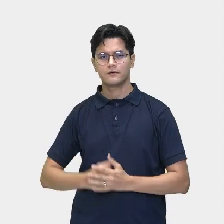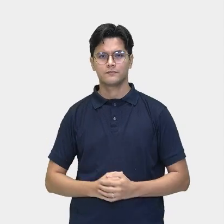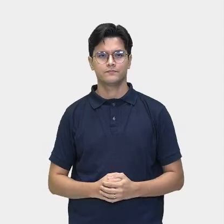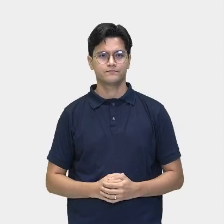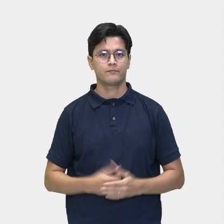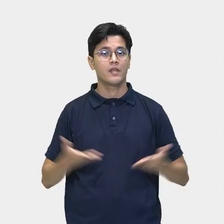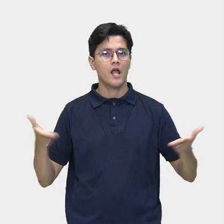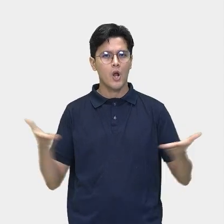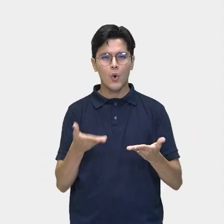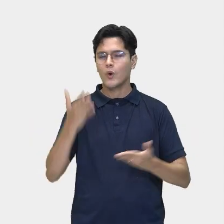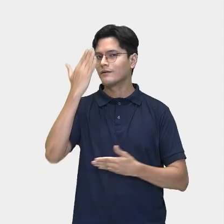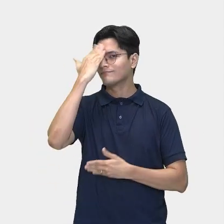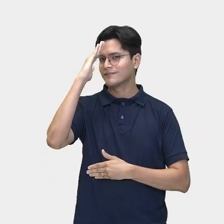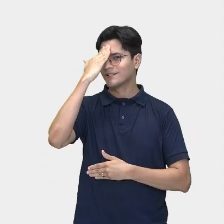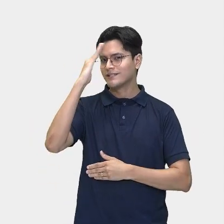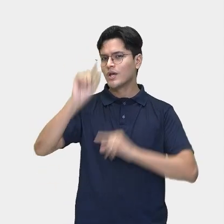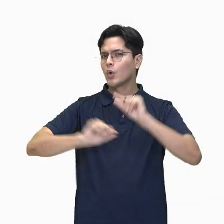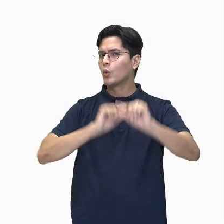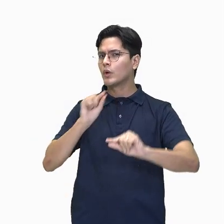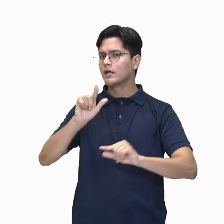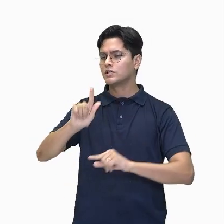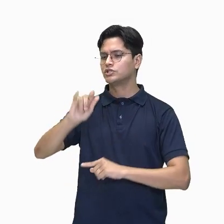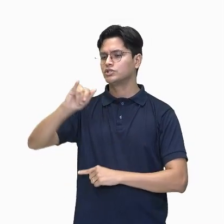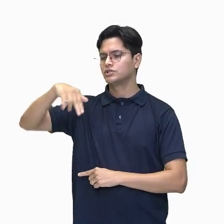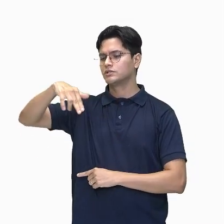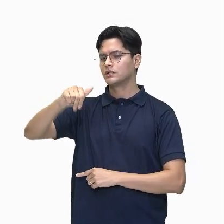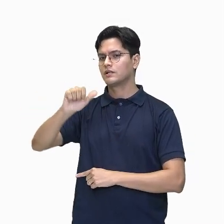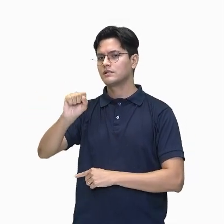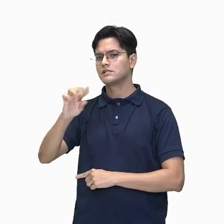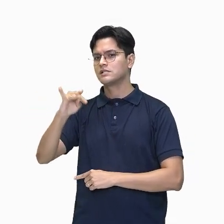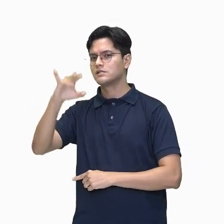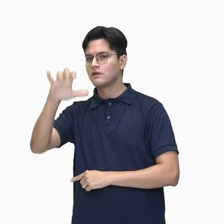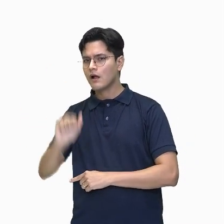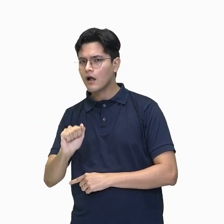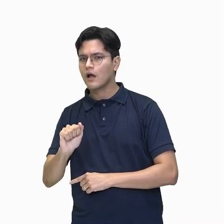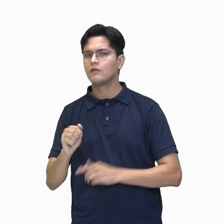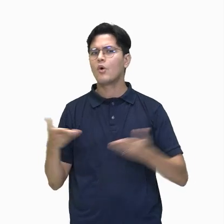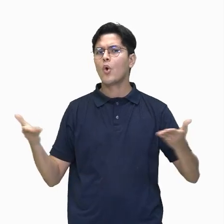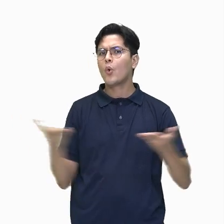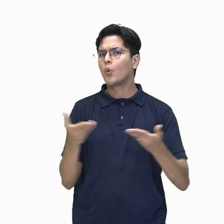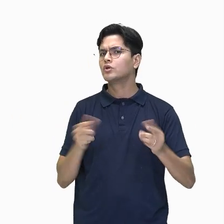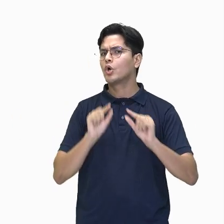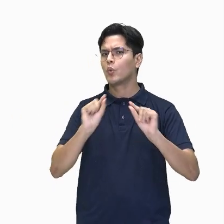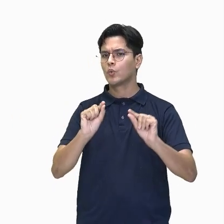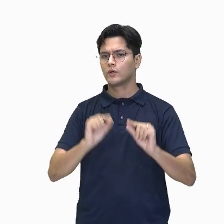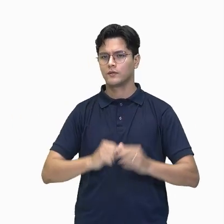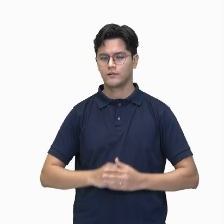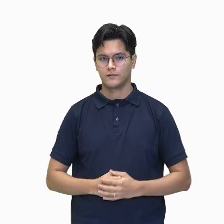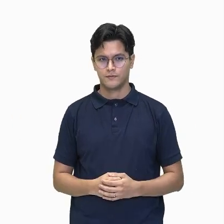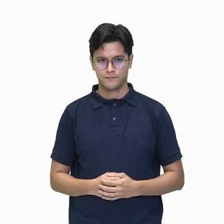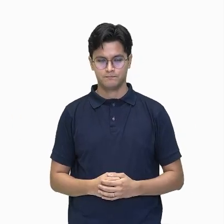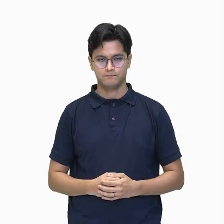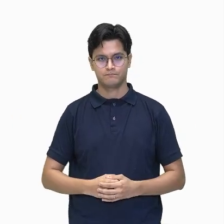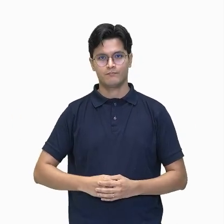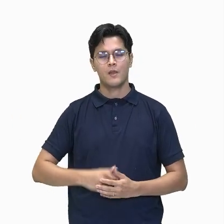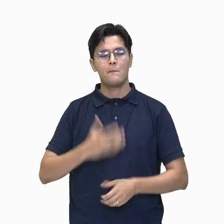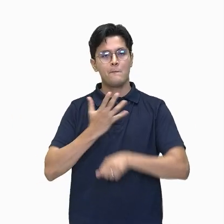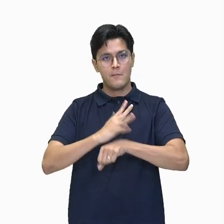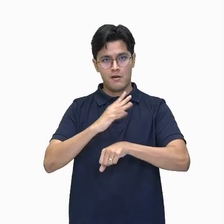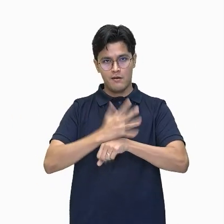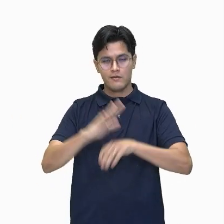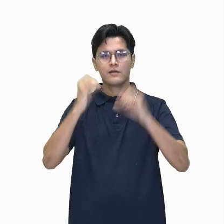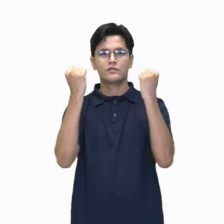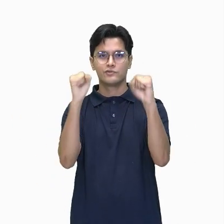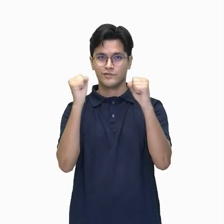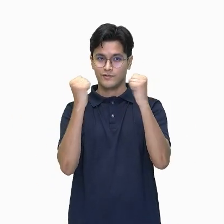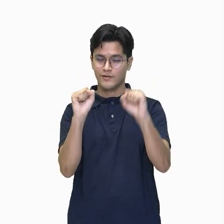vai entender o que é ginástica nos tempos atuais. Bom, a ginástica é uma prática